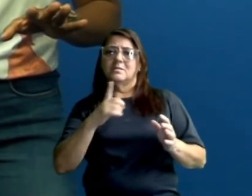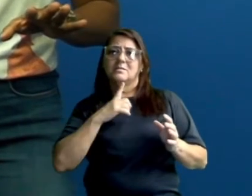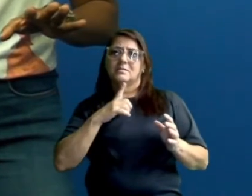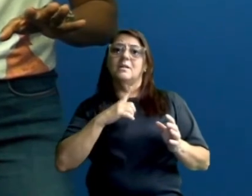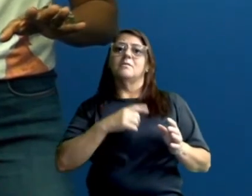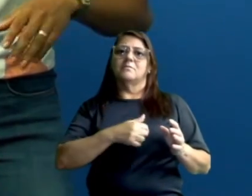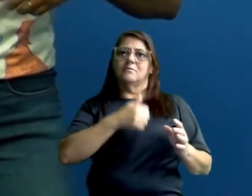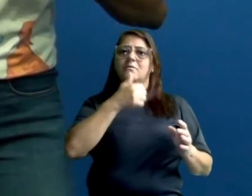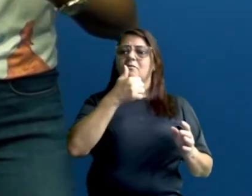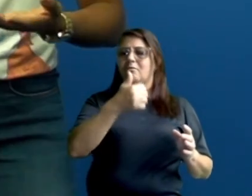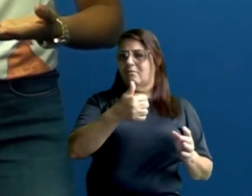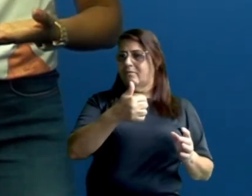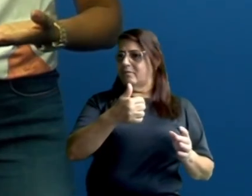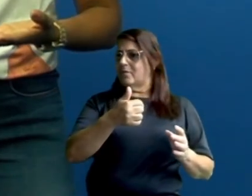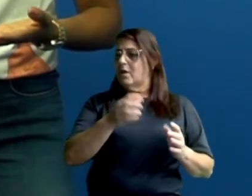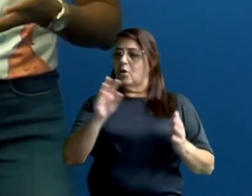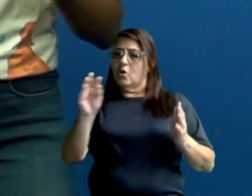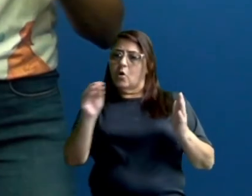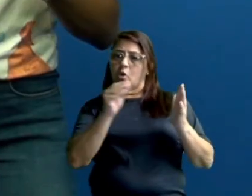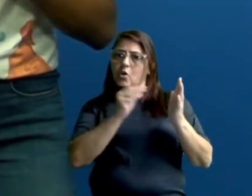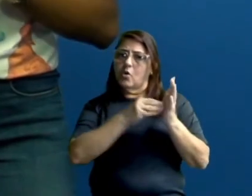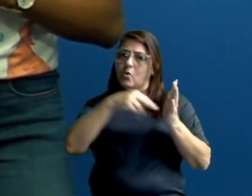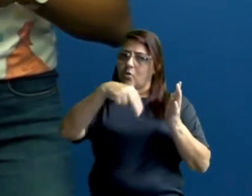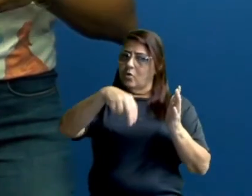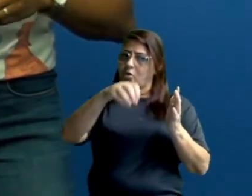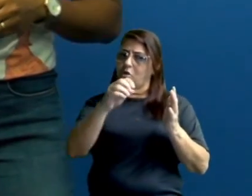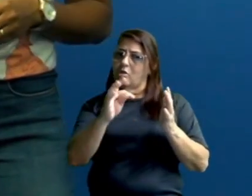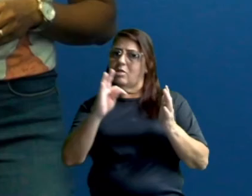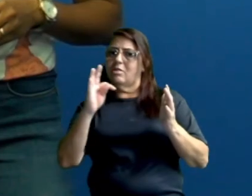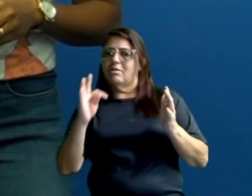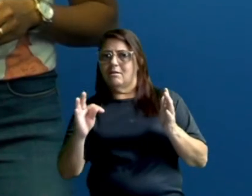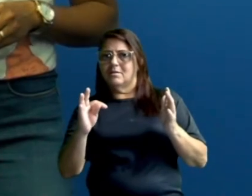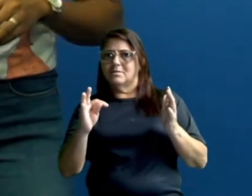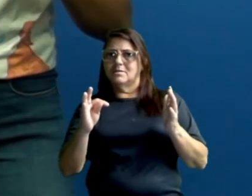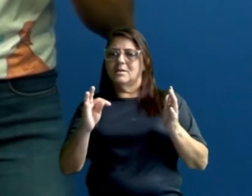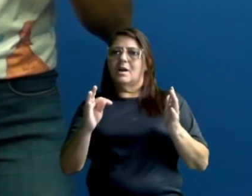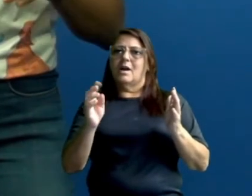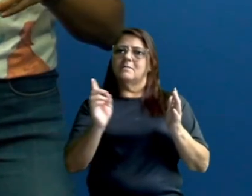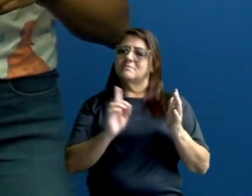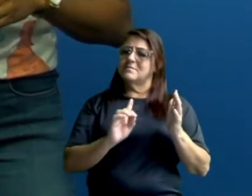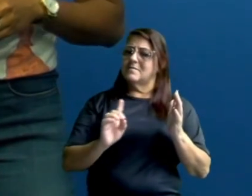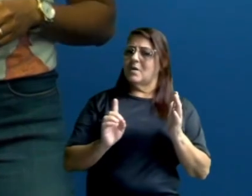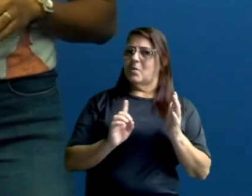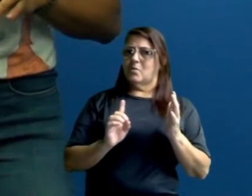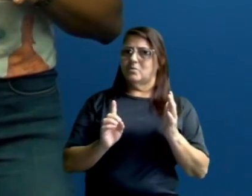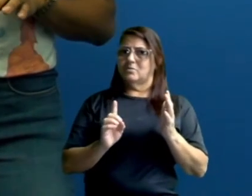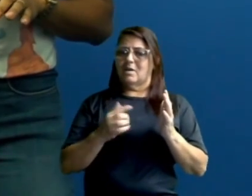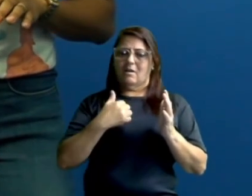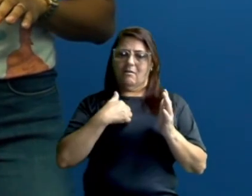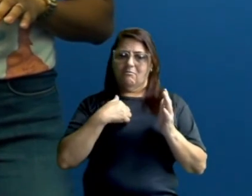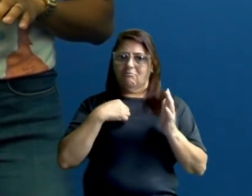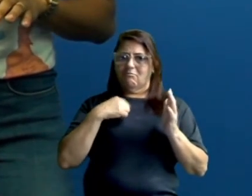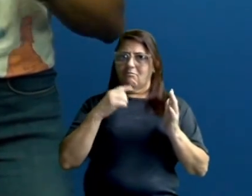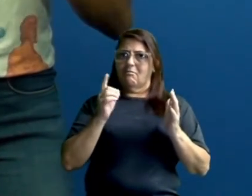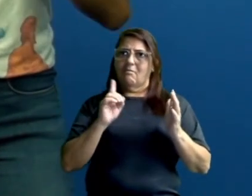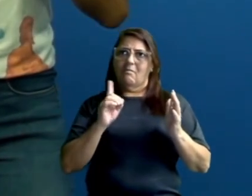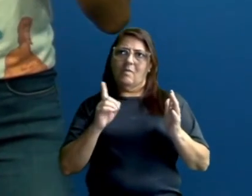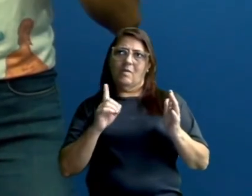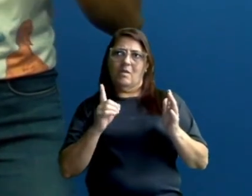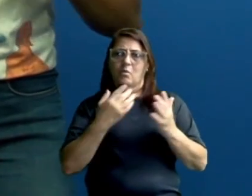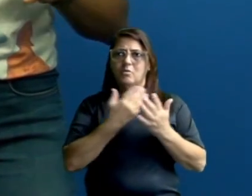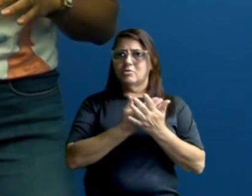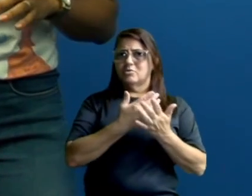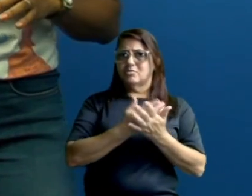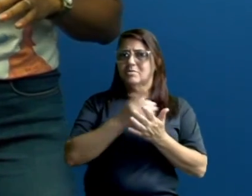aí a afirmação. Acrescentou o not após o am, você já tem aí a negação. Facinho, né? E